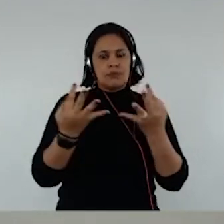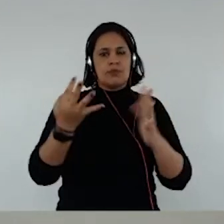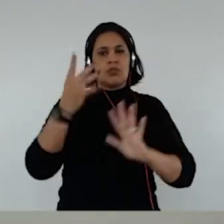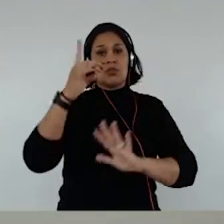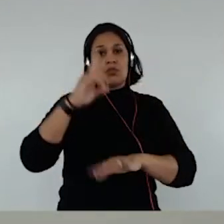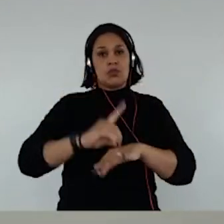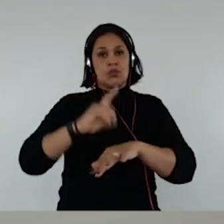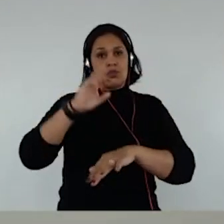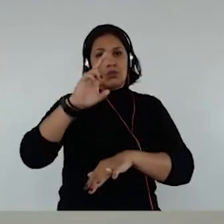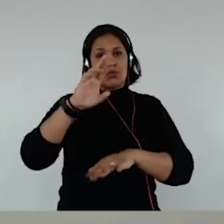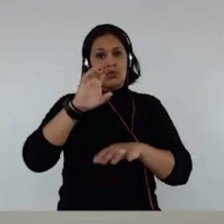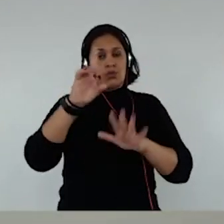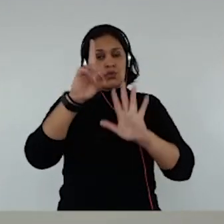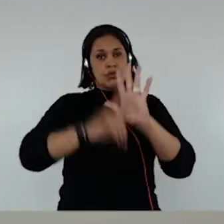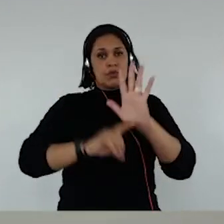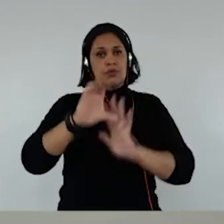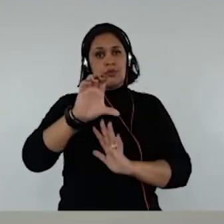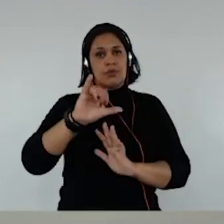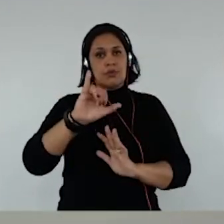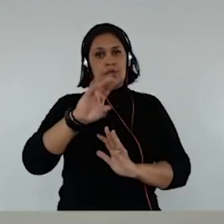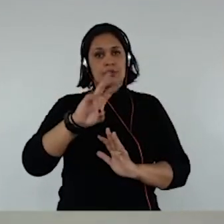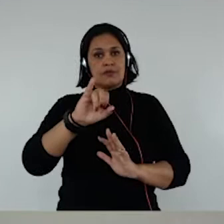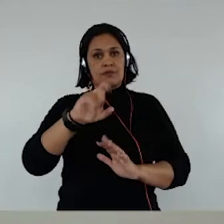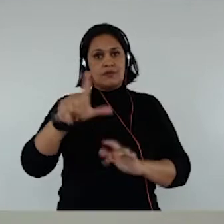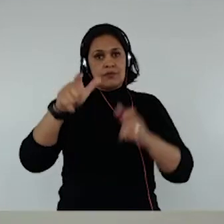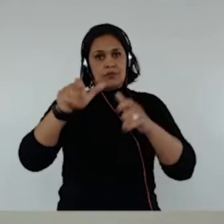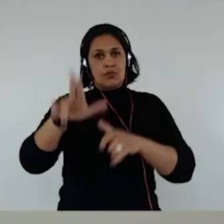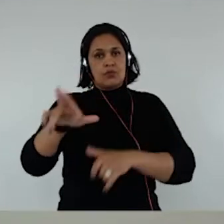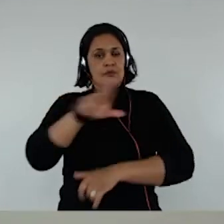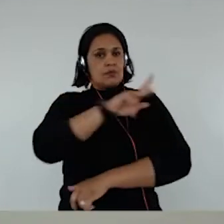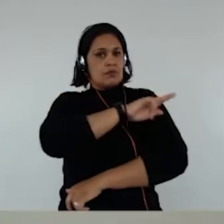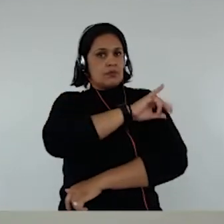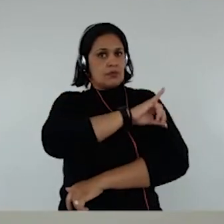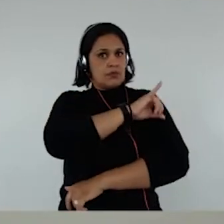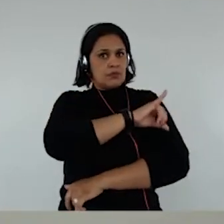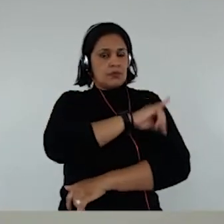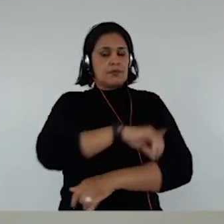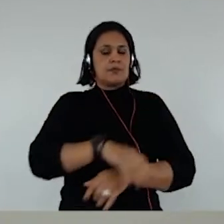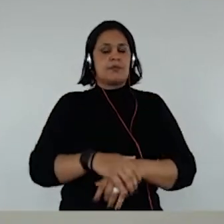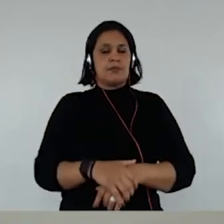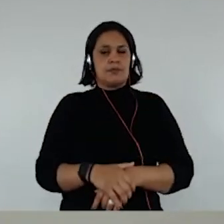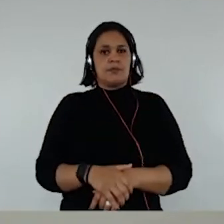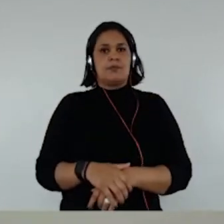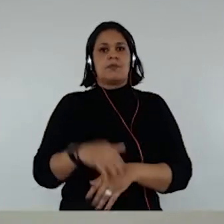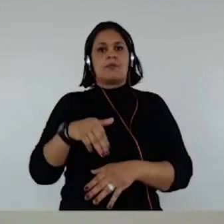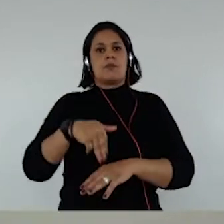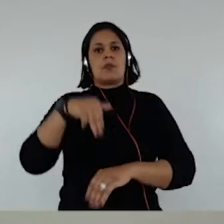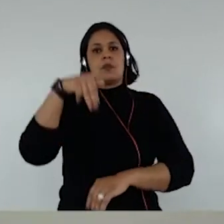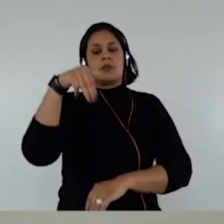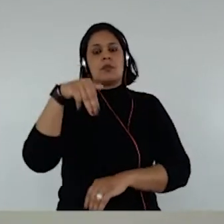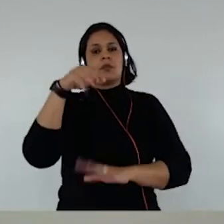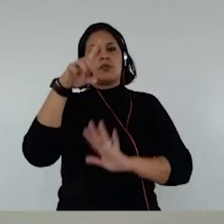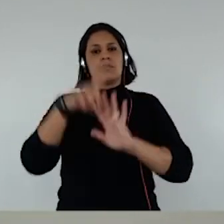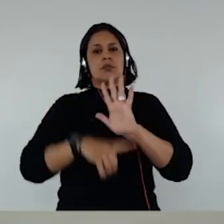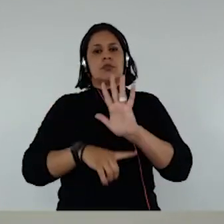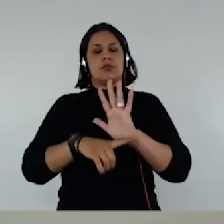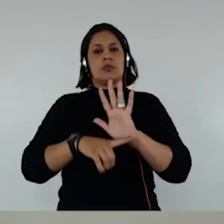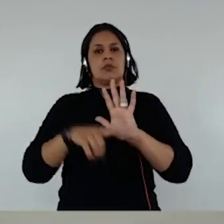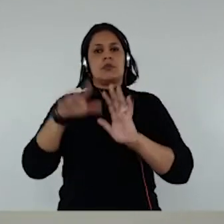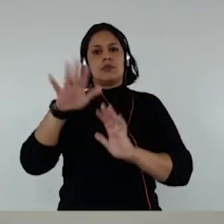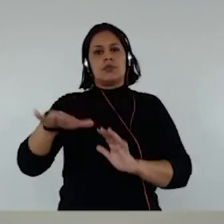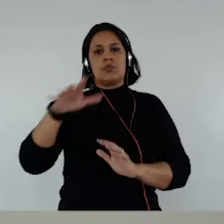Direito Civil pela Universidade do Estado do Rio de Janeiro, UERJ, mestre em Direito pela Universidade de Cambridge,